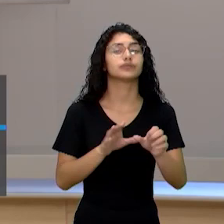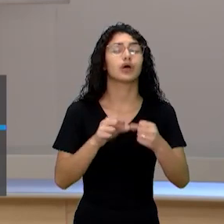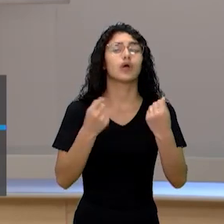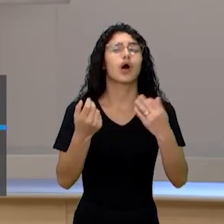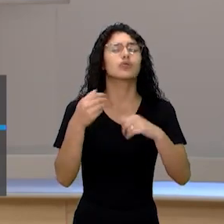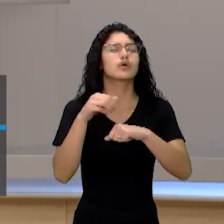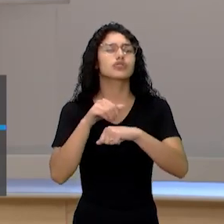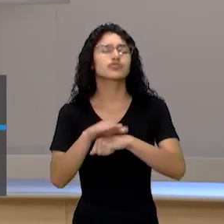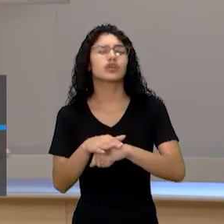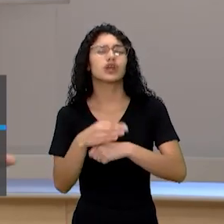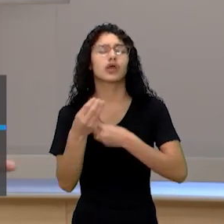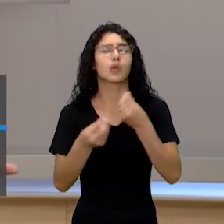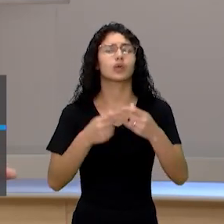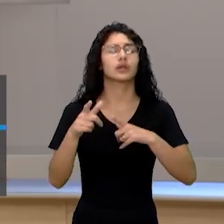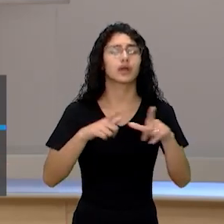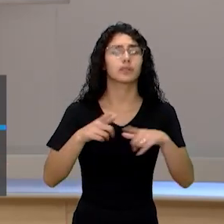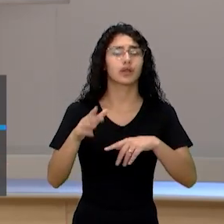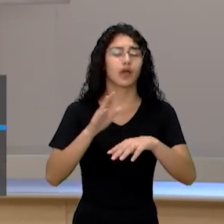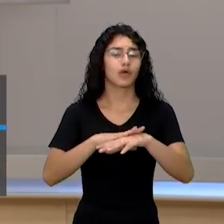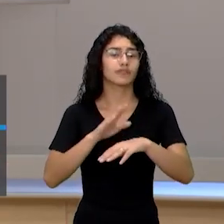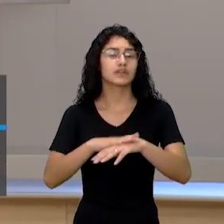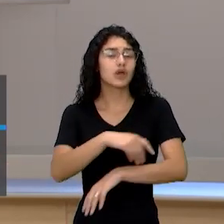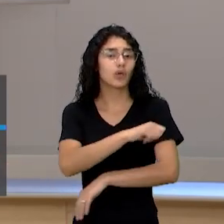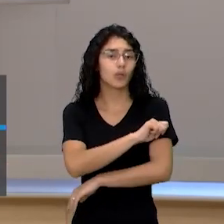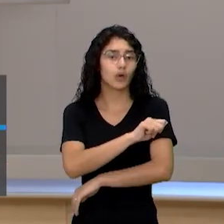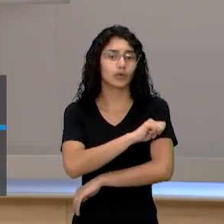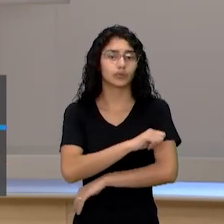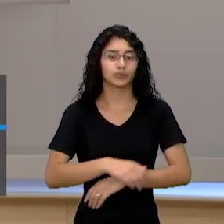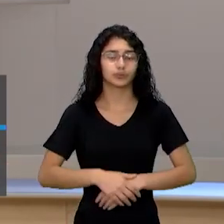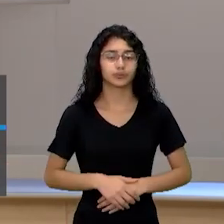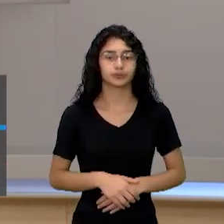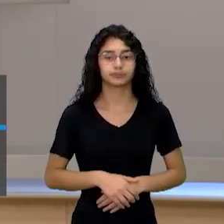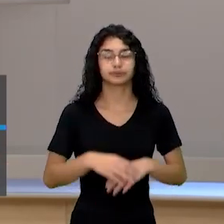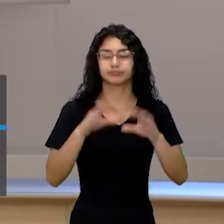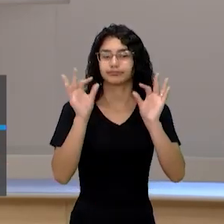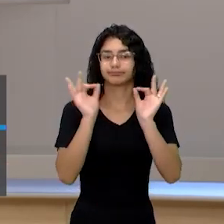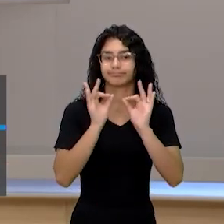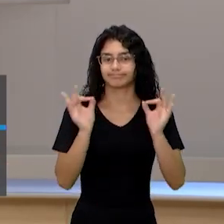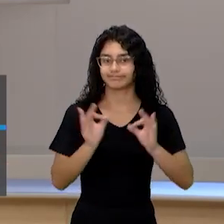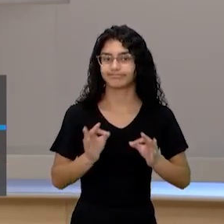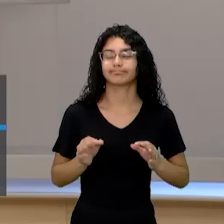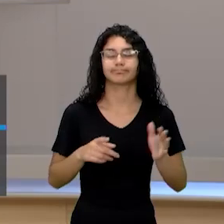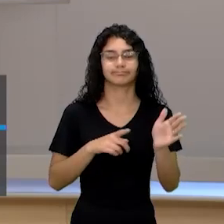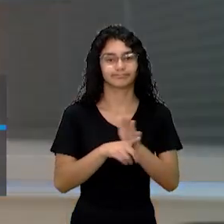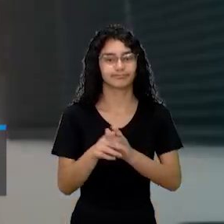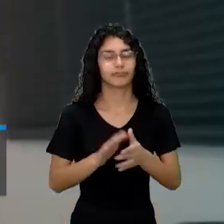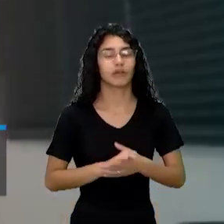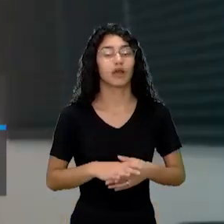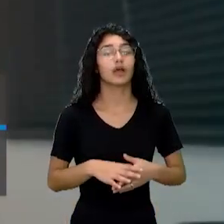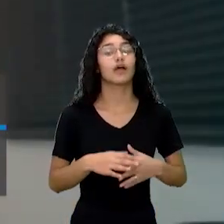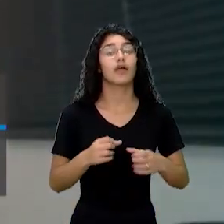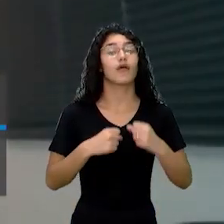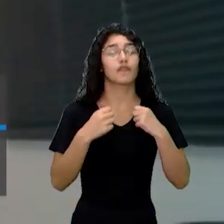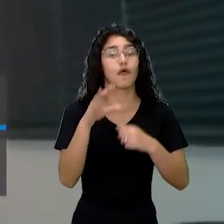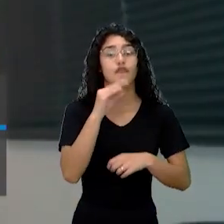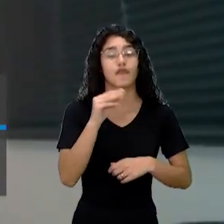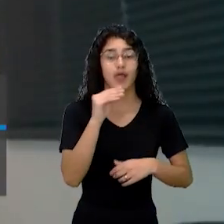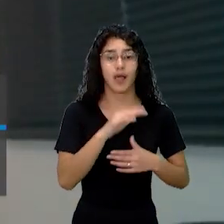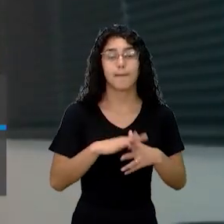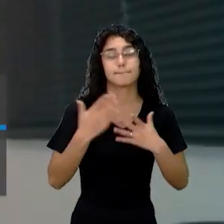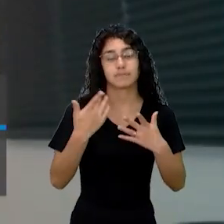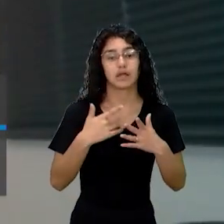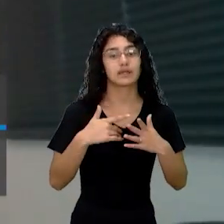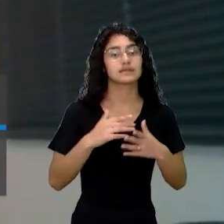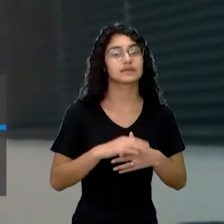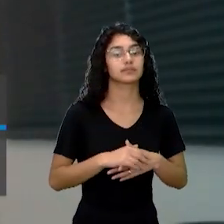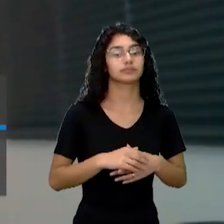sua dica? O que trabalhar com esses estudantes? Ótima pergunta, Jefferson. É até um ponto que eu vou tocar mais para frente, mas eu vou